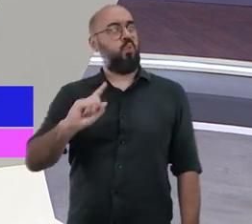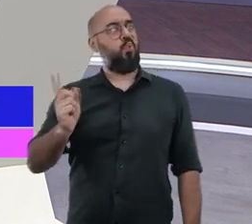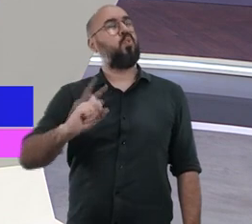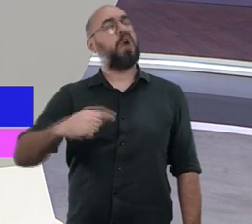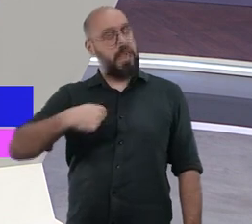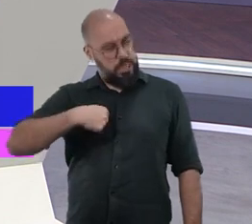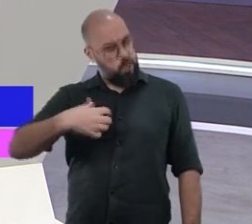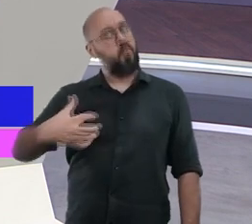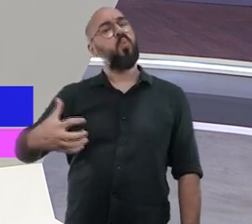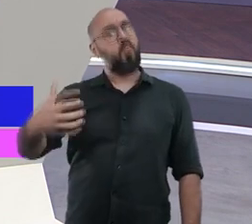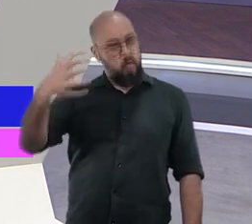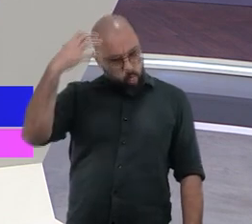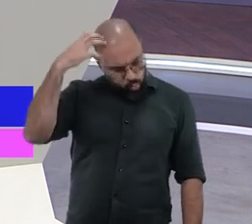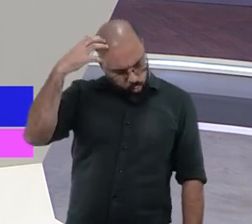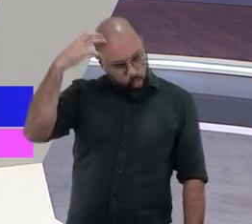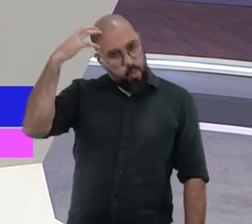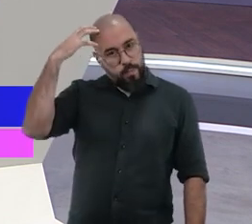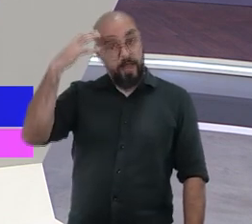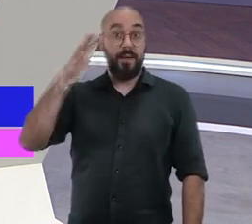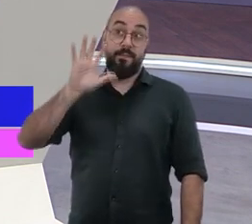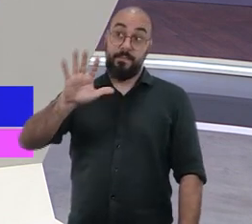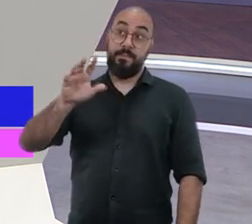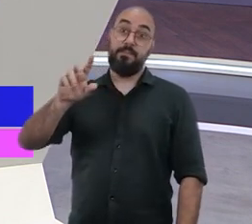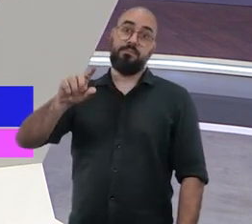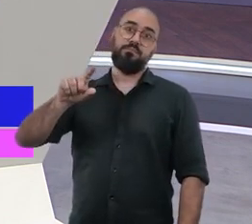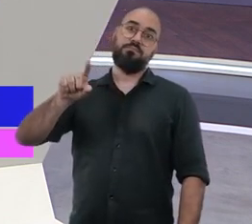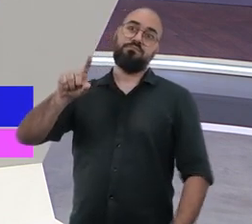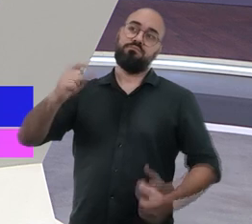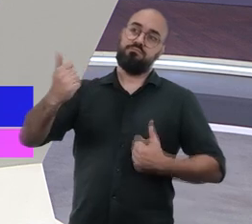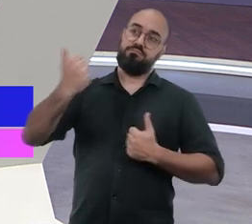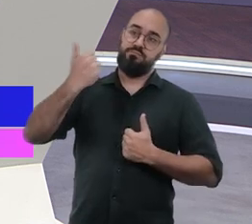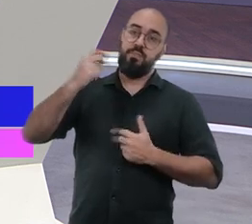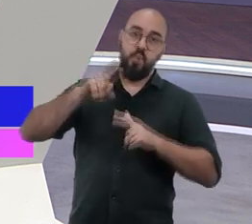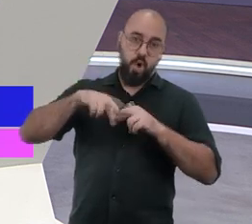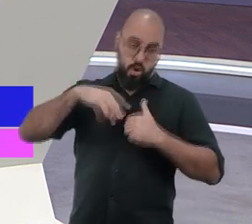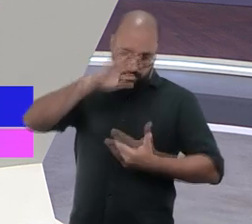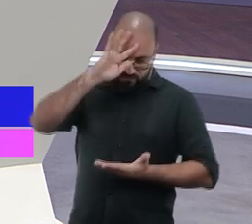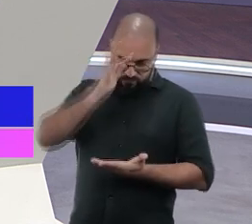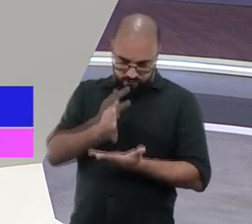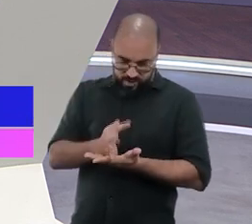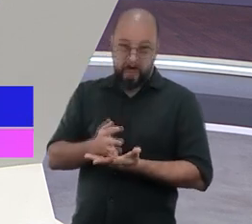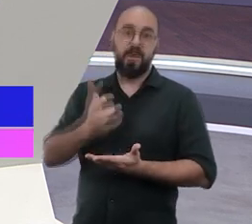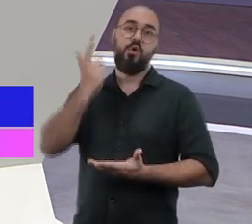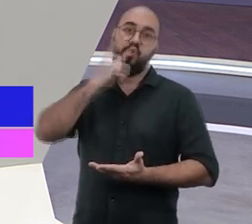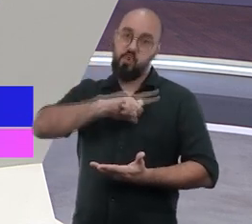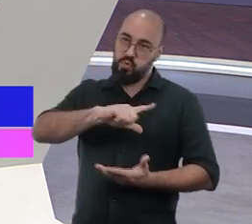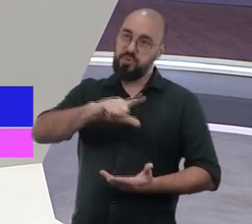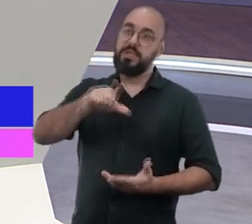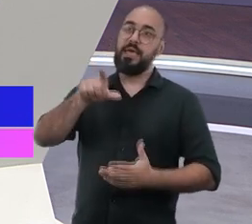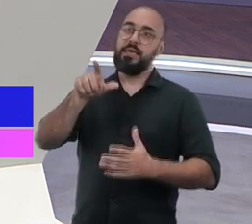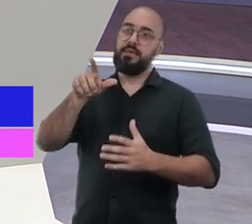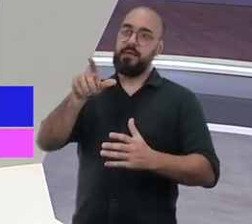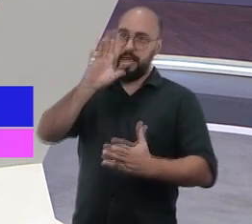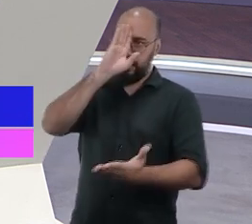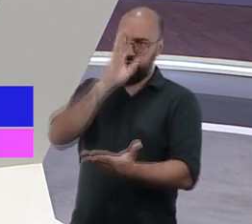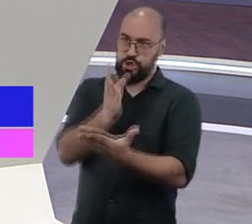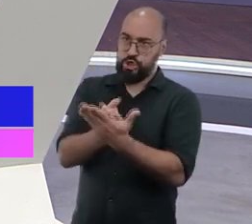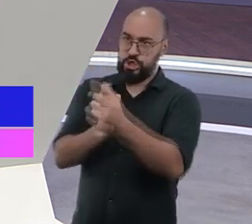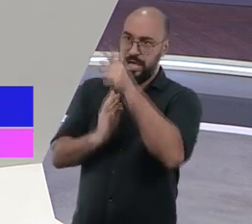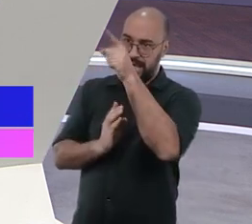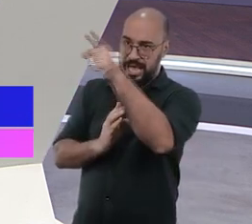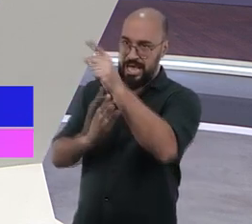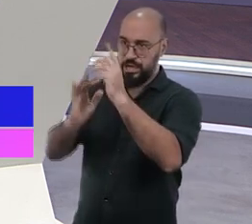declara uma pessoa injusta justa? Ele declara mediante a fé, porque a justiça de Cristo cobre